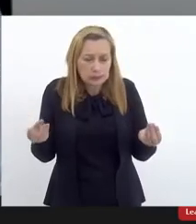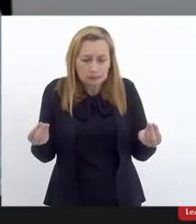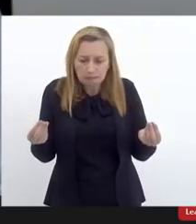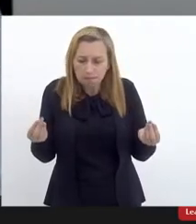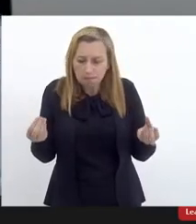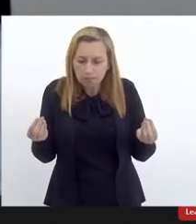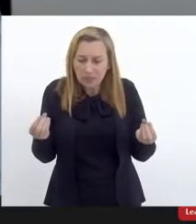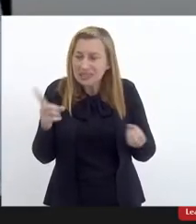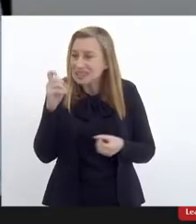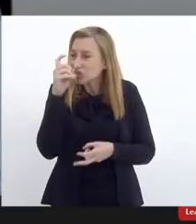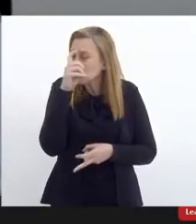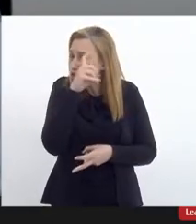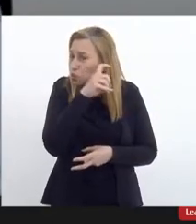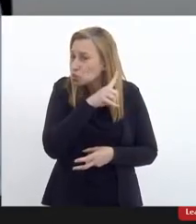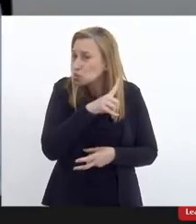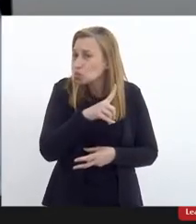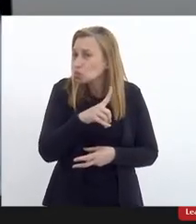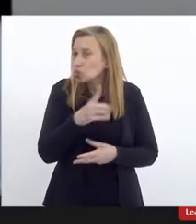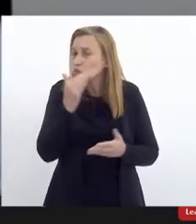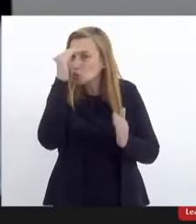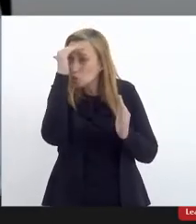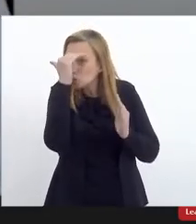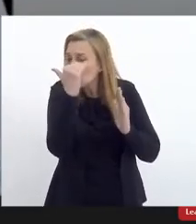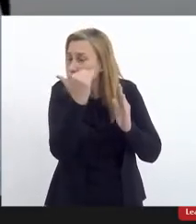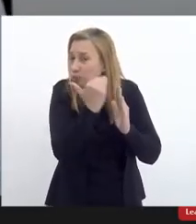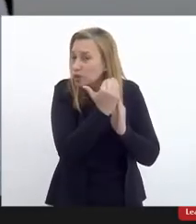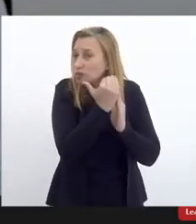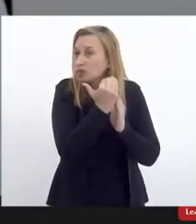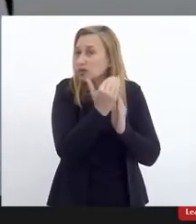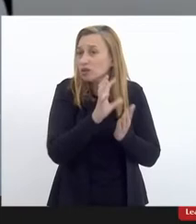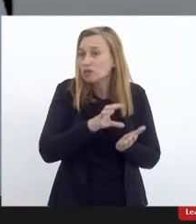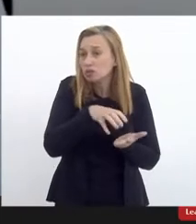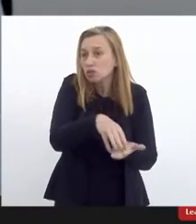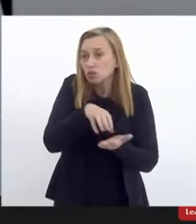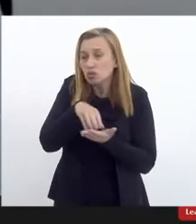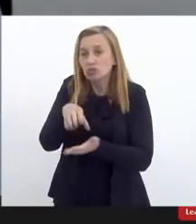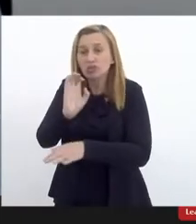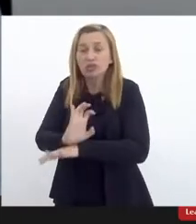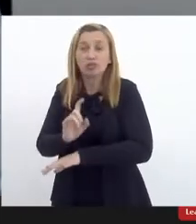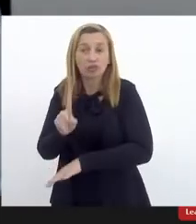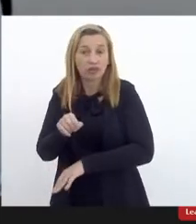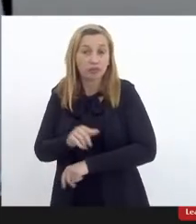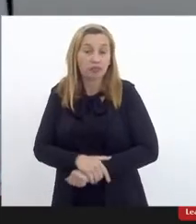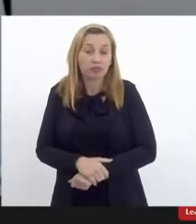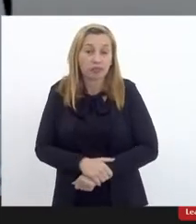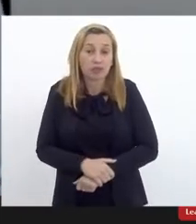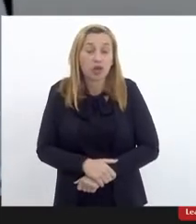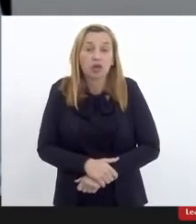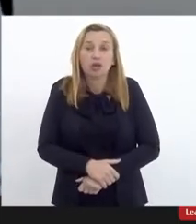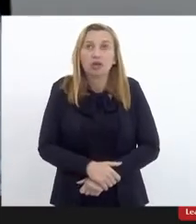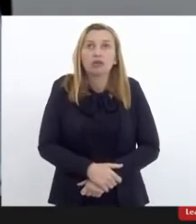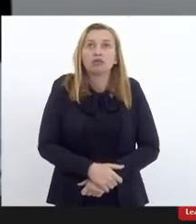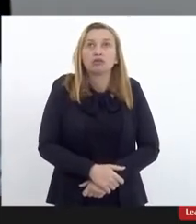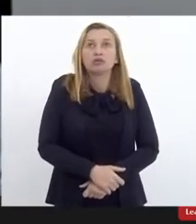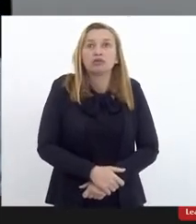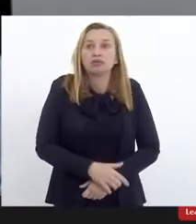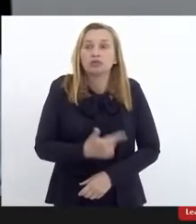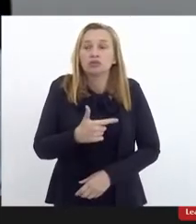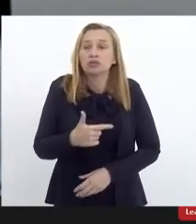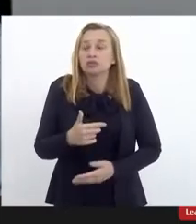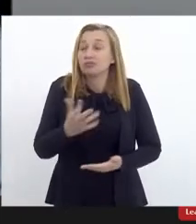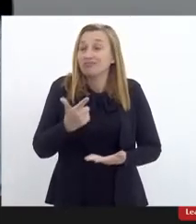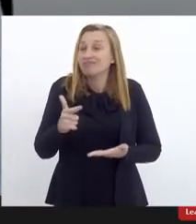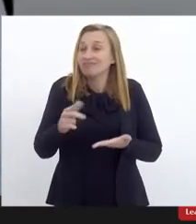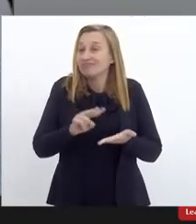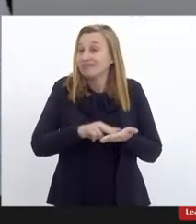algum tipo de dificuldade no seu cumprimento pelos órgãos estaduais, né? Porque aí não há margem de